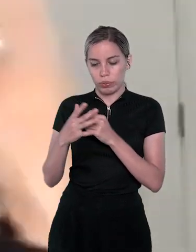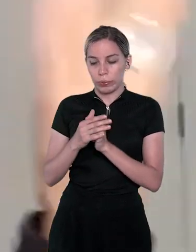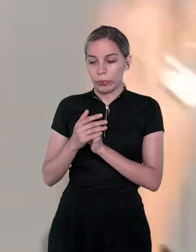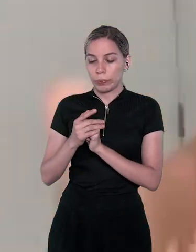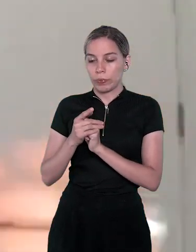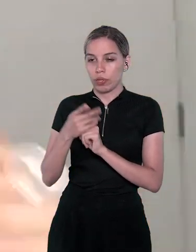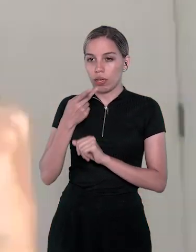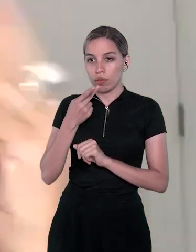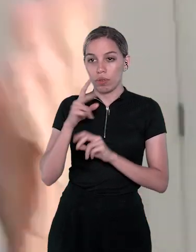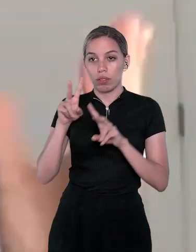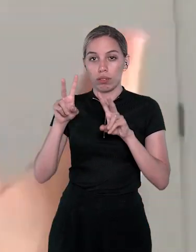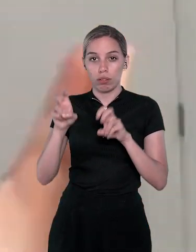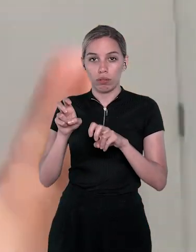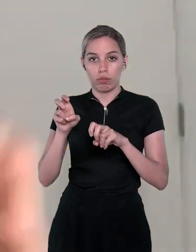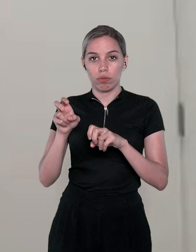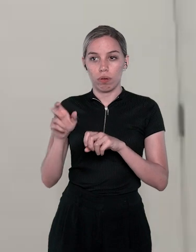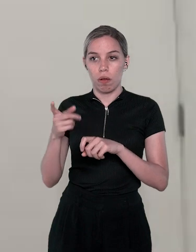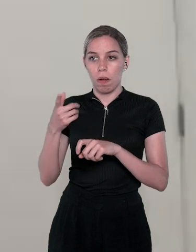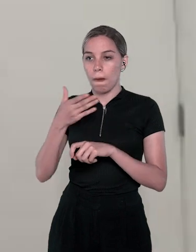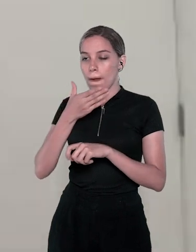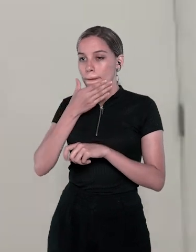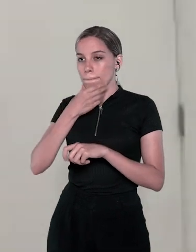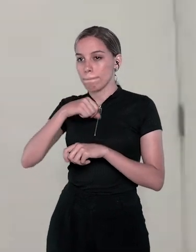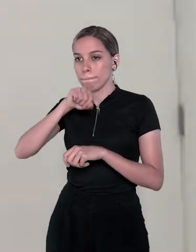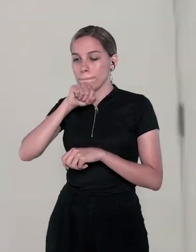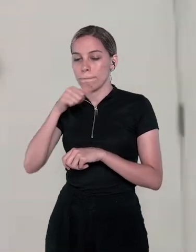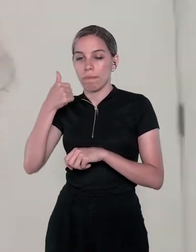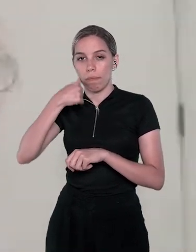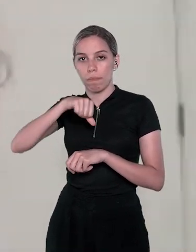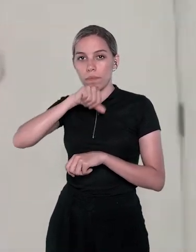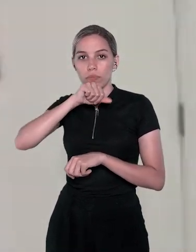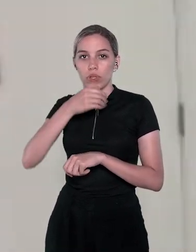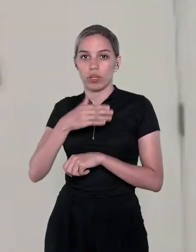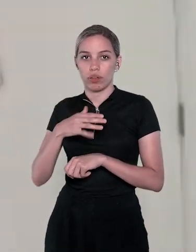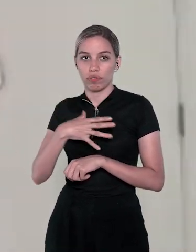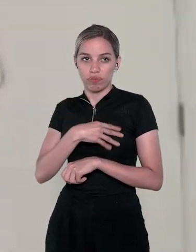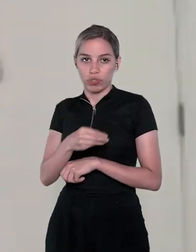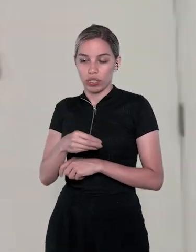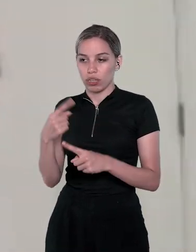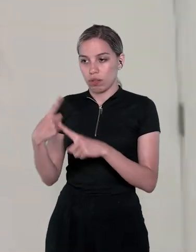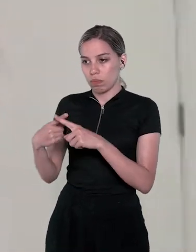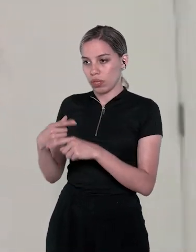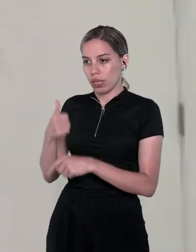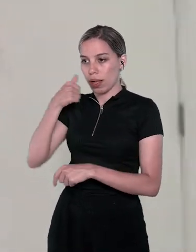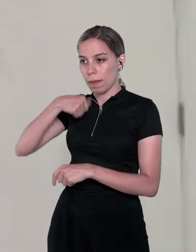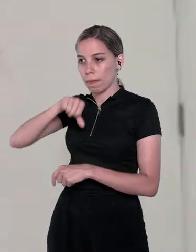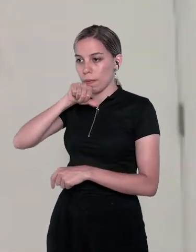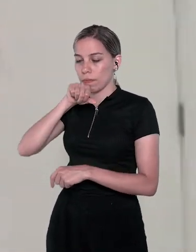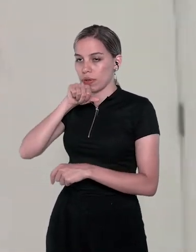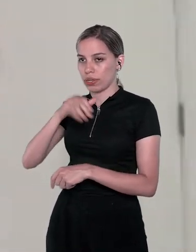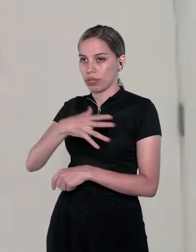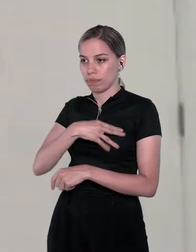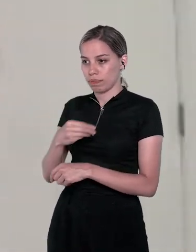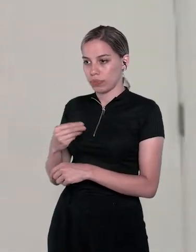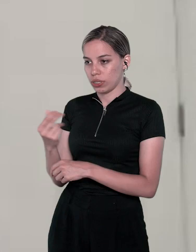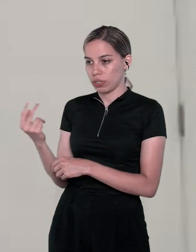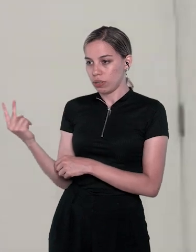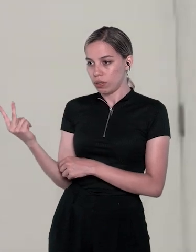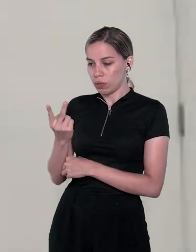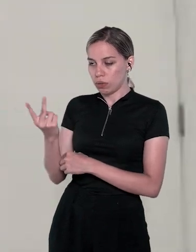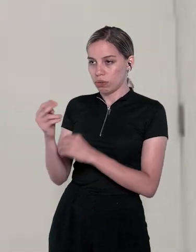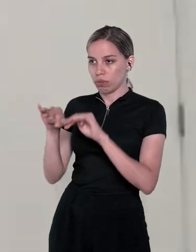o irmão, enfim. Então, tem essa ruptura mãe e filha, que você pôs, né? Você